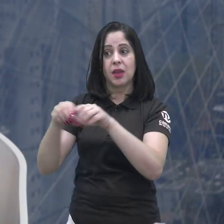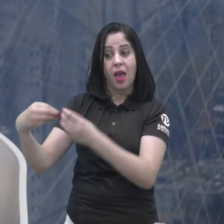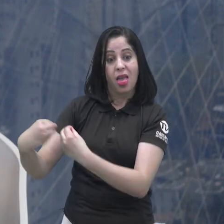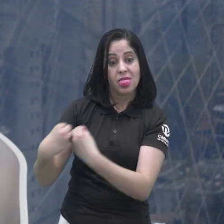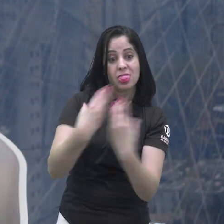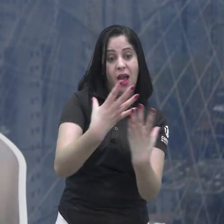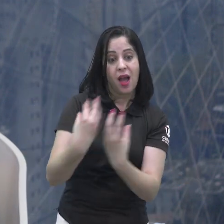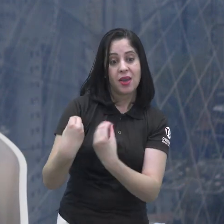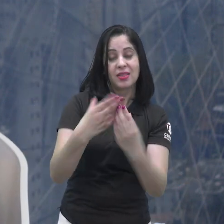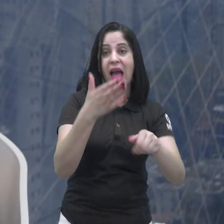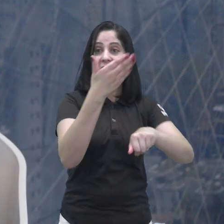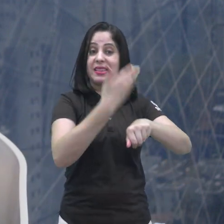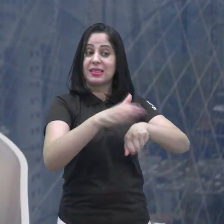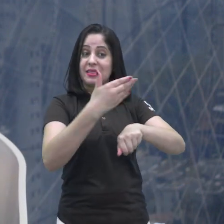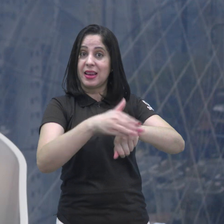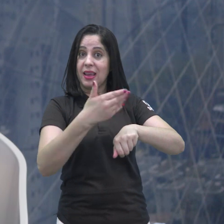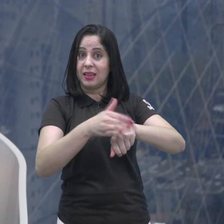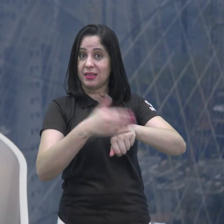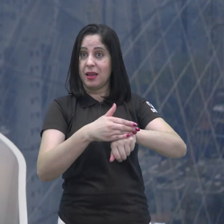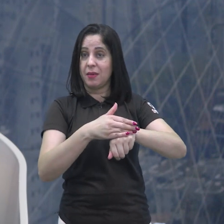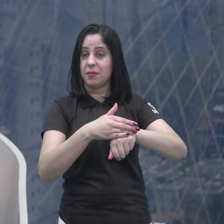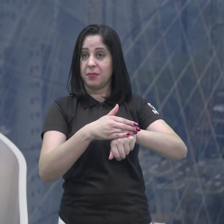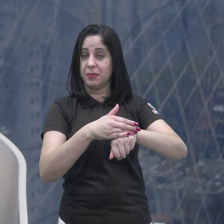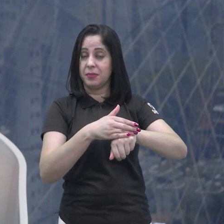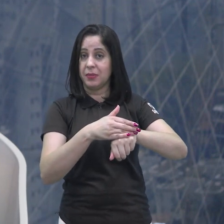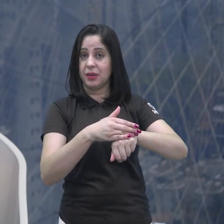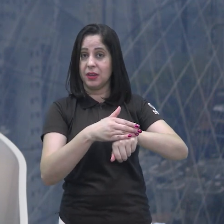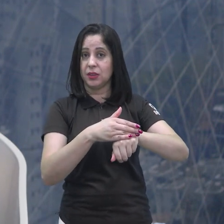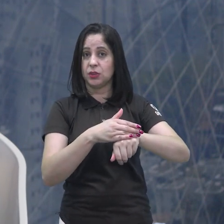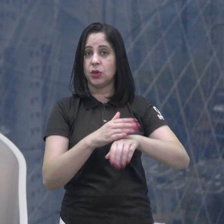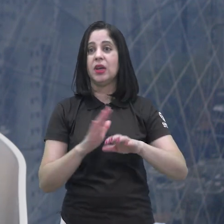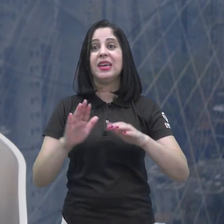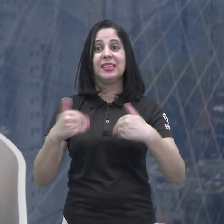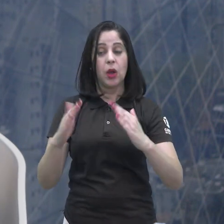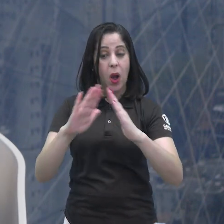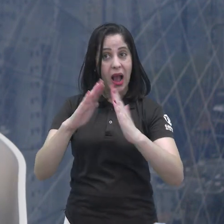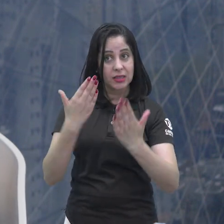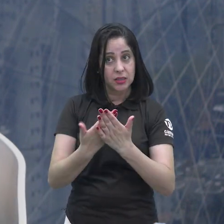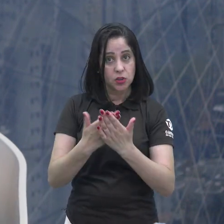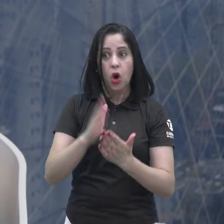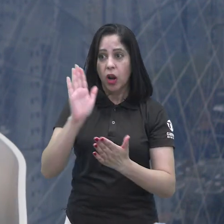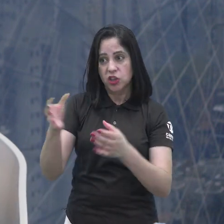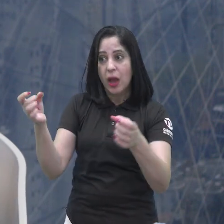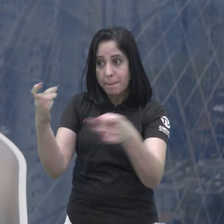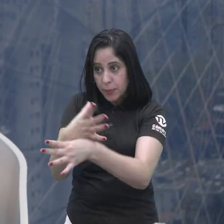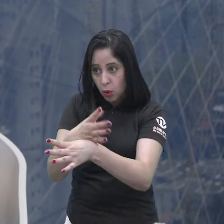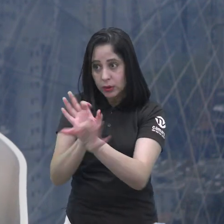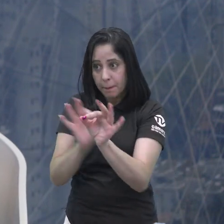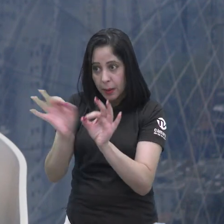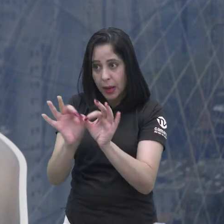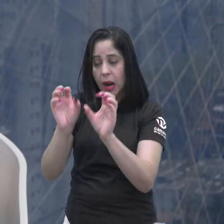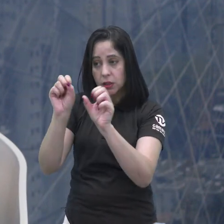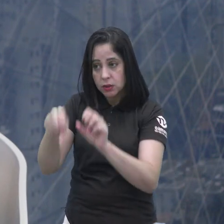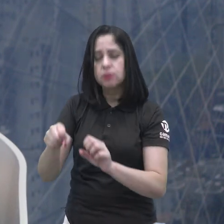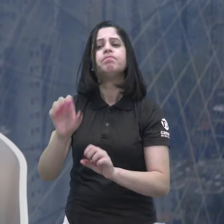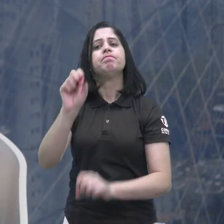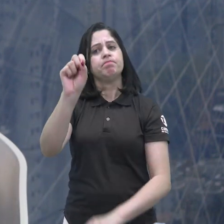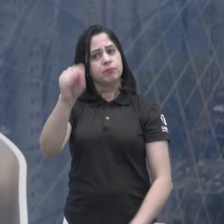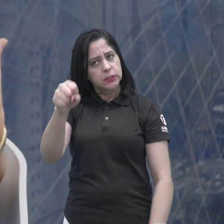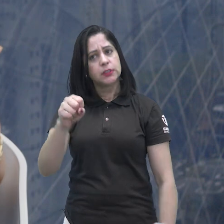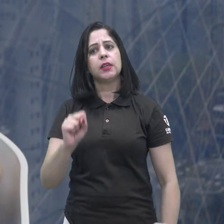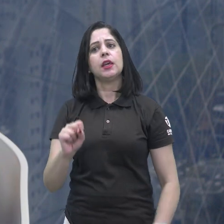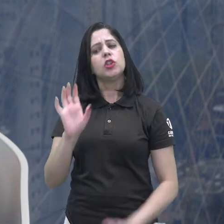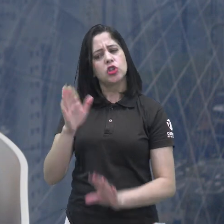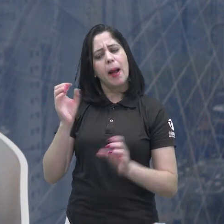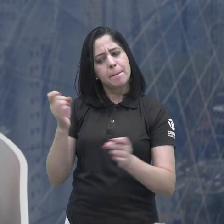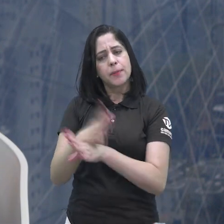esse treinamento para esse futuro que a gente está falando que já é agora. Então, as escolas estão preparadas? Sim, elas estão preparadas para dar